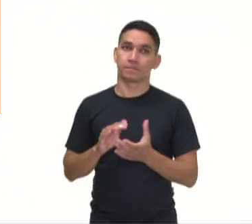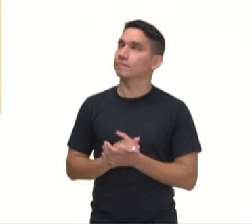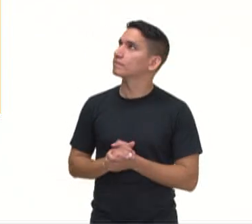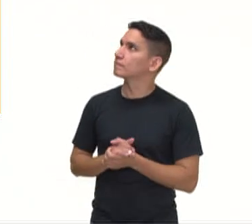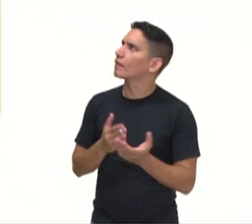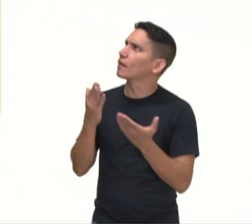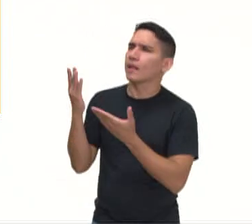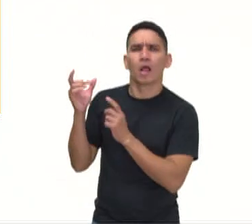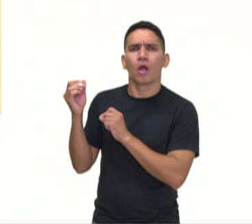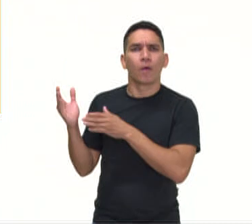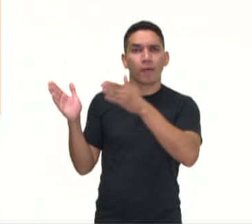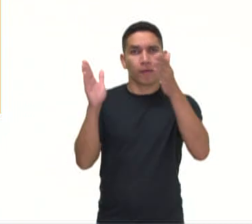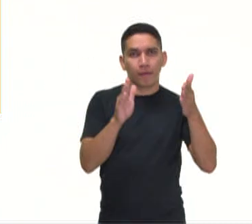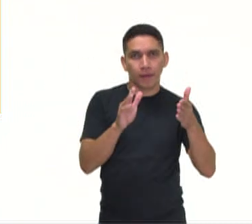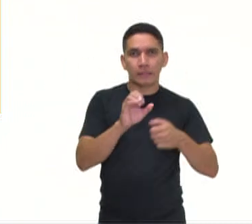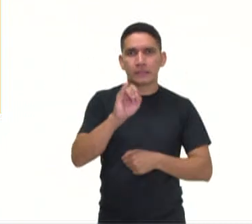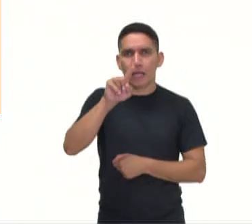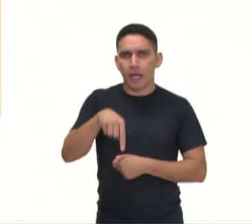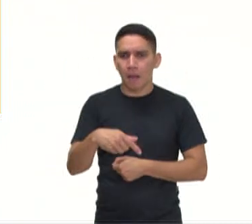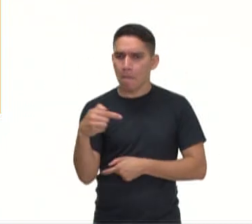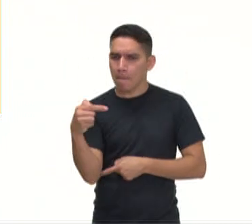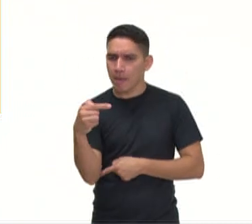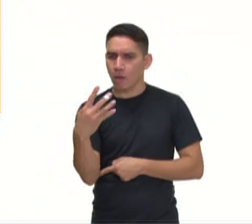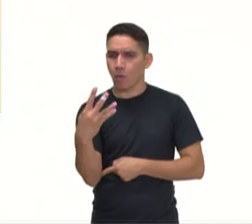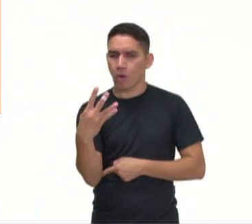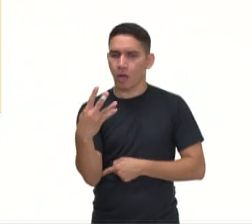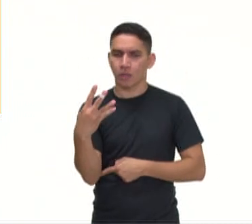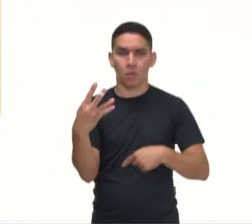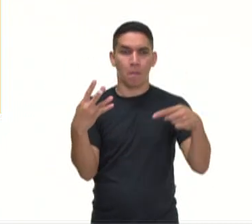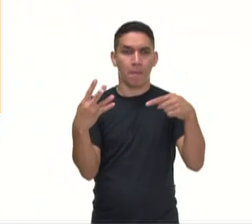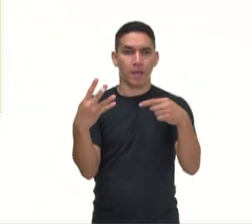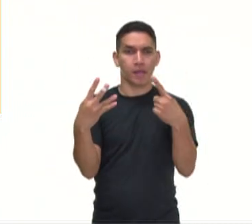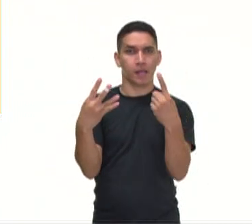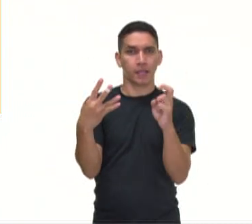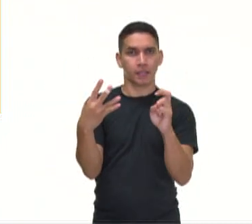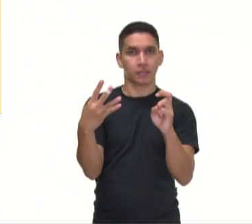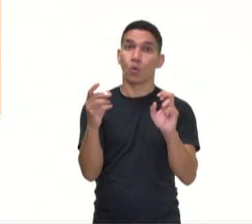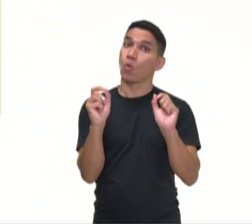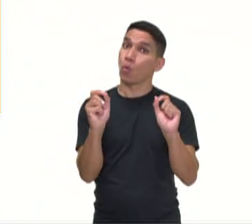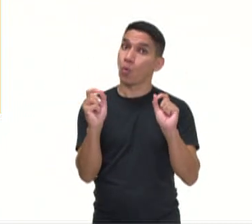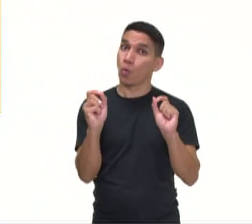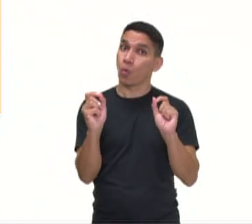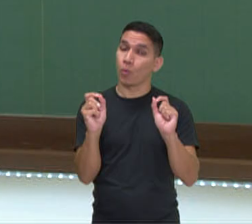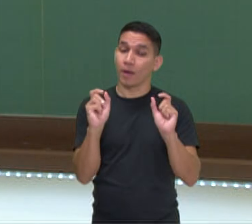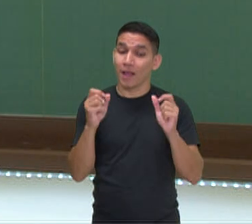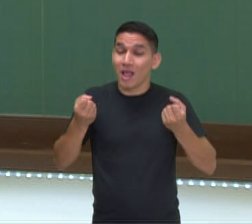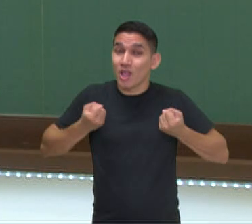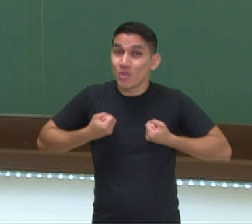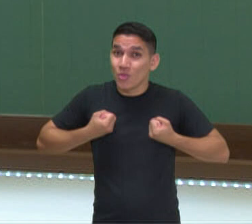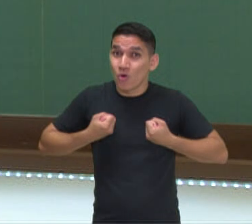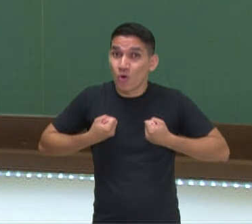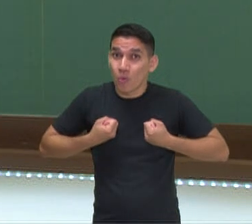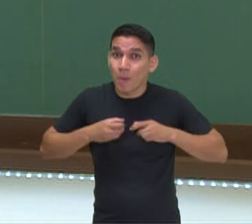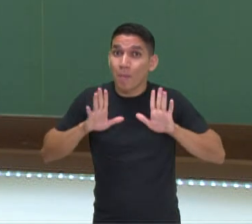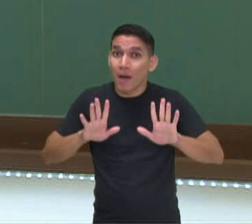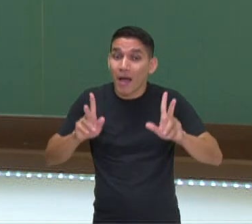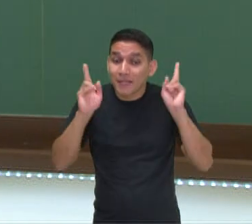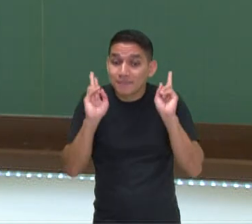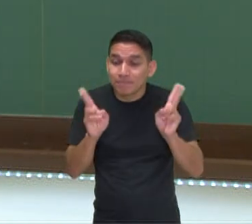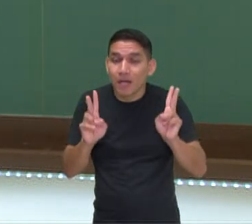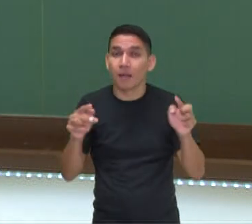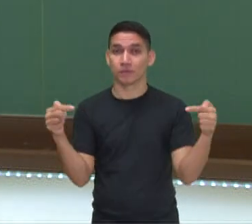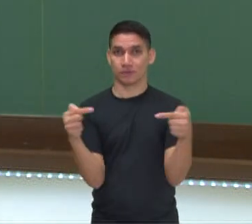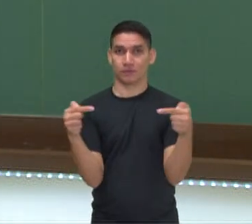e aqui, se somarmos menos 4 com menos 15? Veja, estamos somando dois números